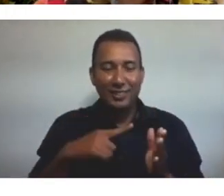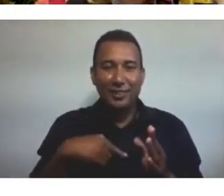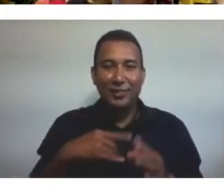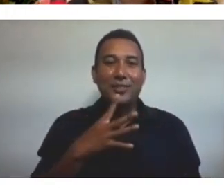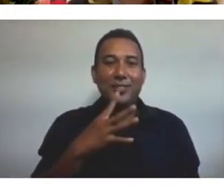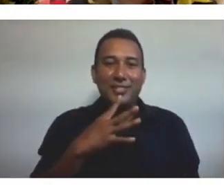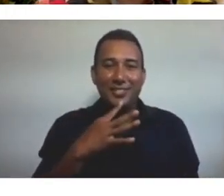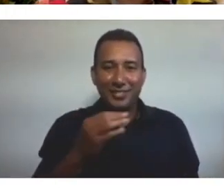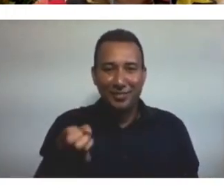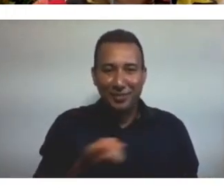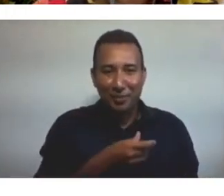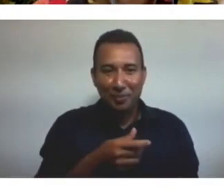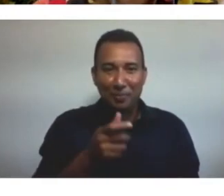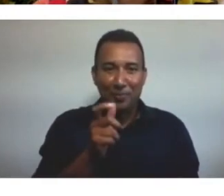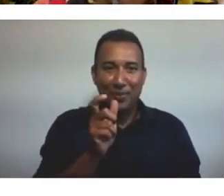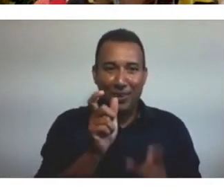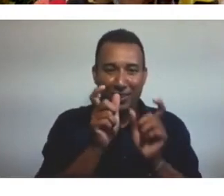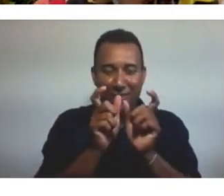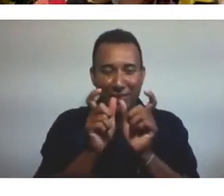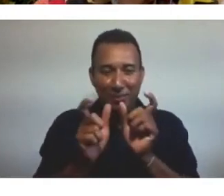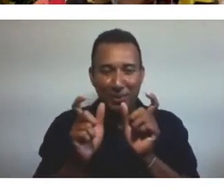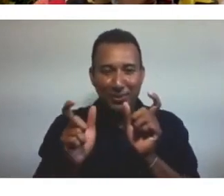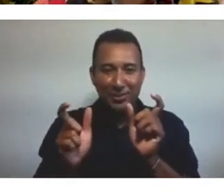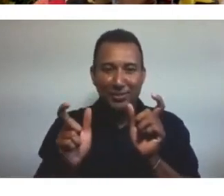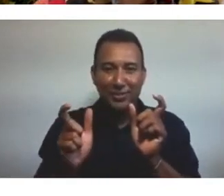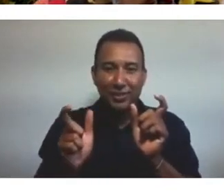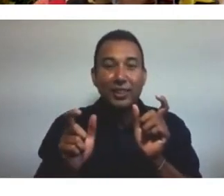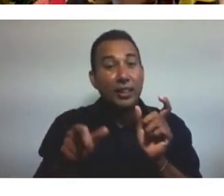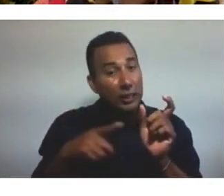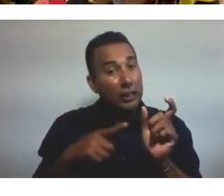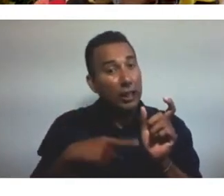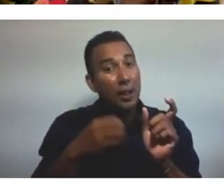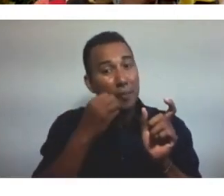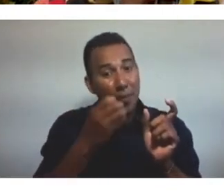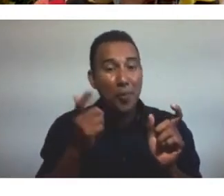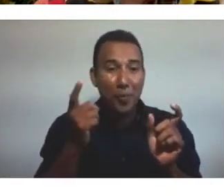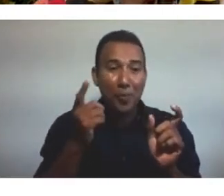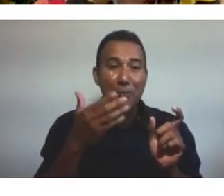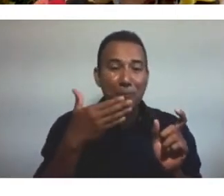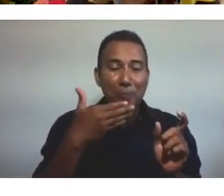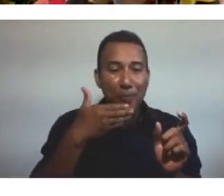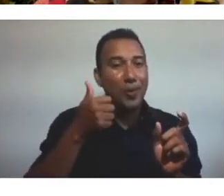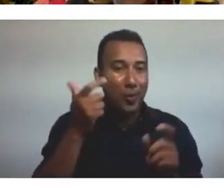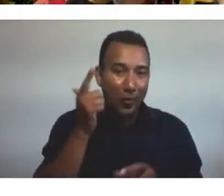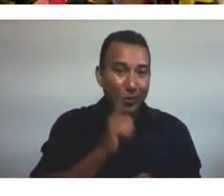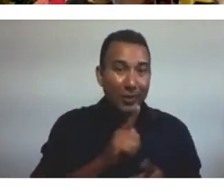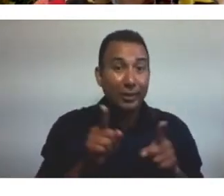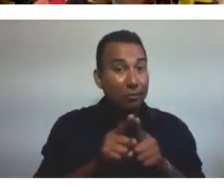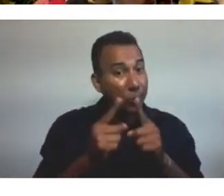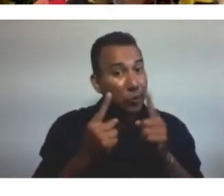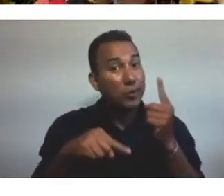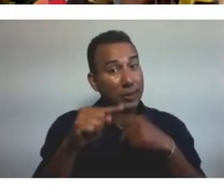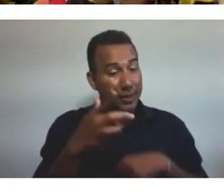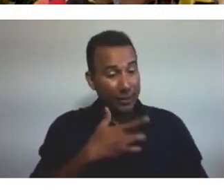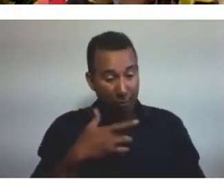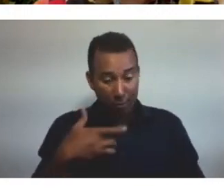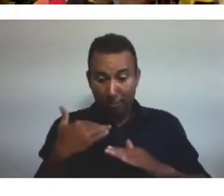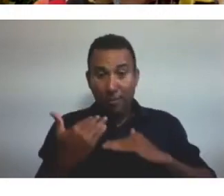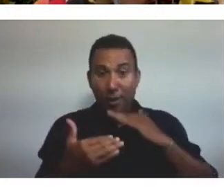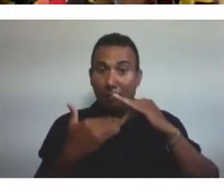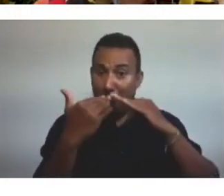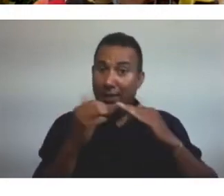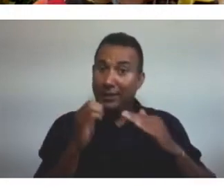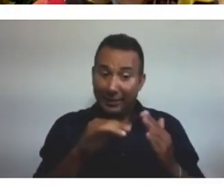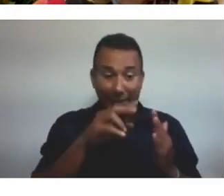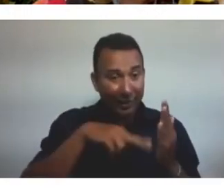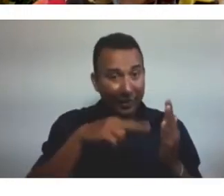um sucesso maior ao longo de sua vida, inclusive um sucesso maior em relação à sua saúde, ao cuidar de si